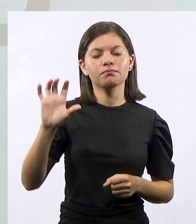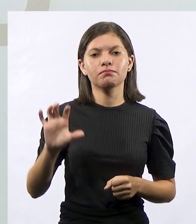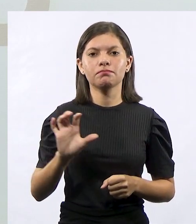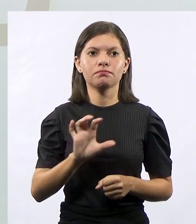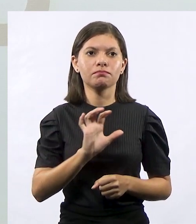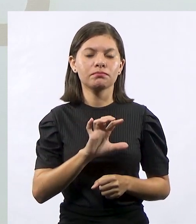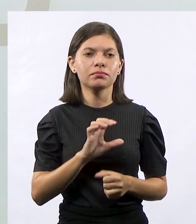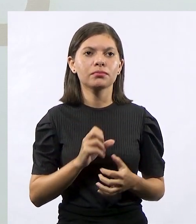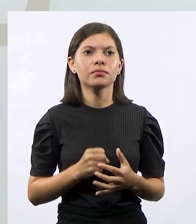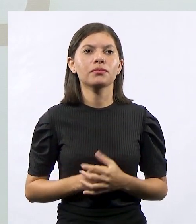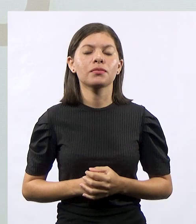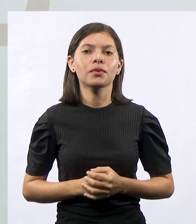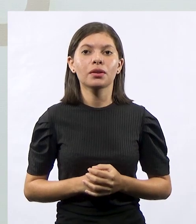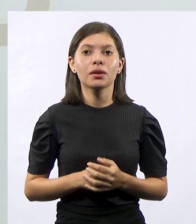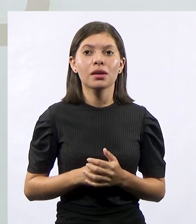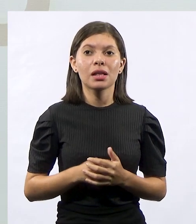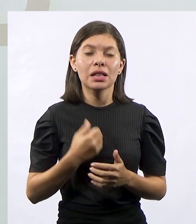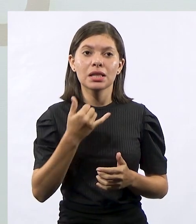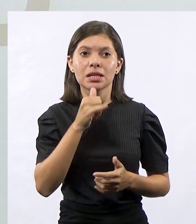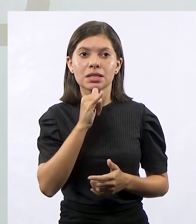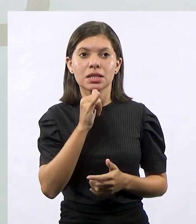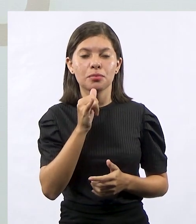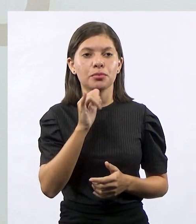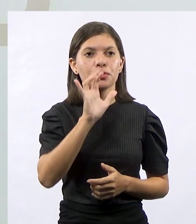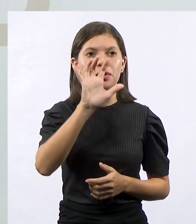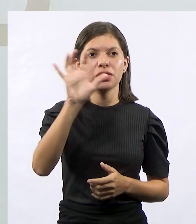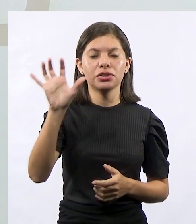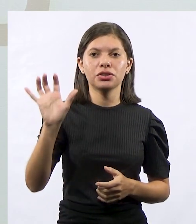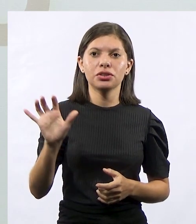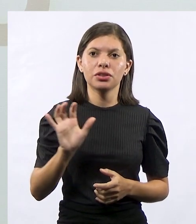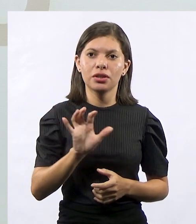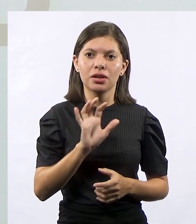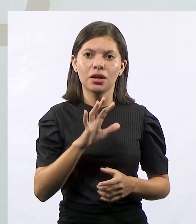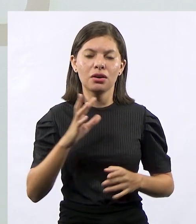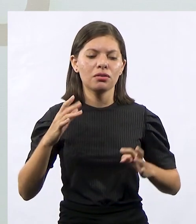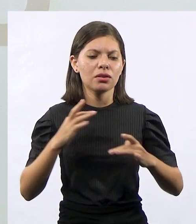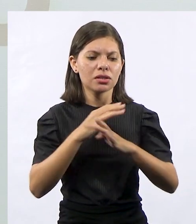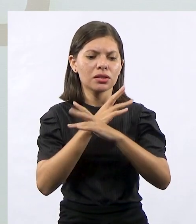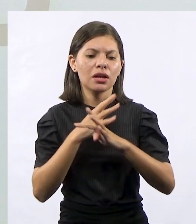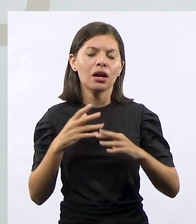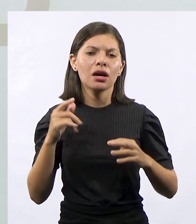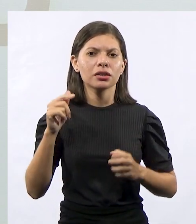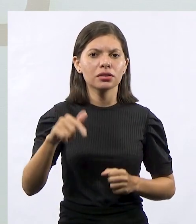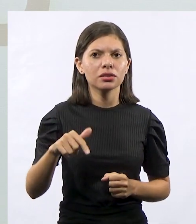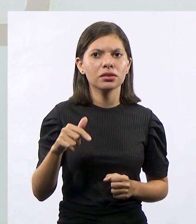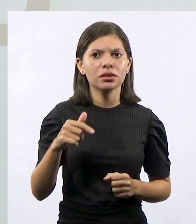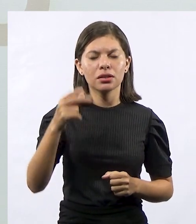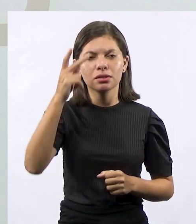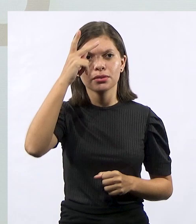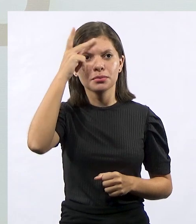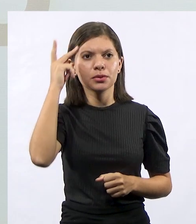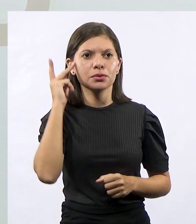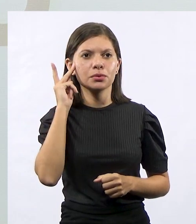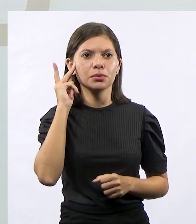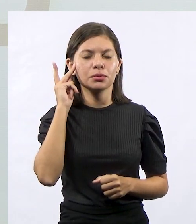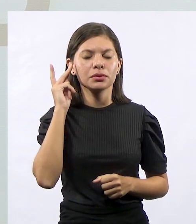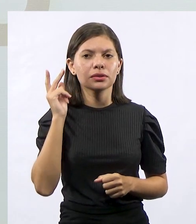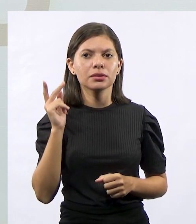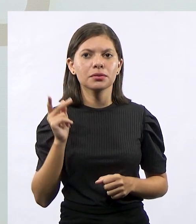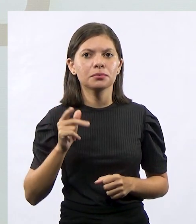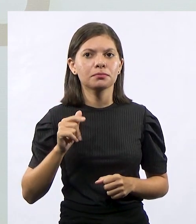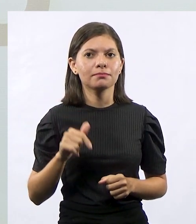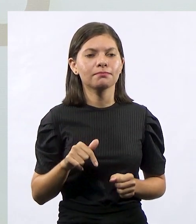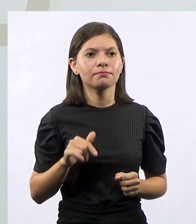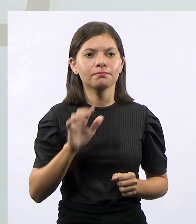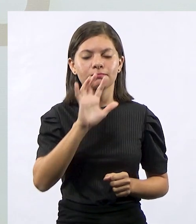região. Então, se é uma região que está localizada numa metrópole, então as pessoas daquela região. Se é